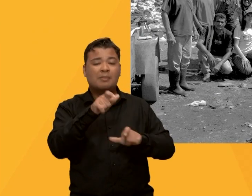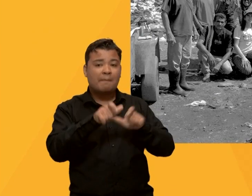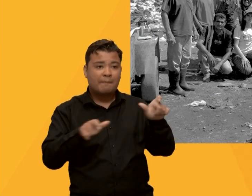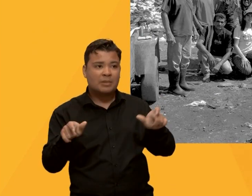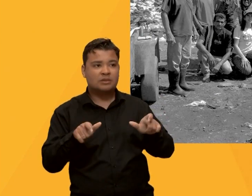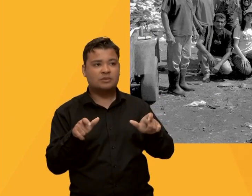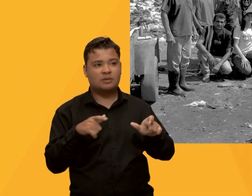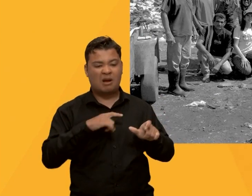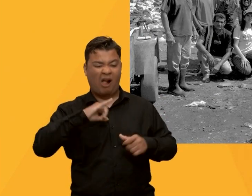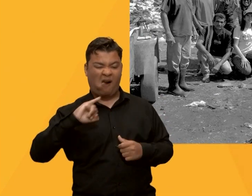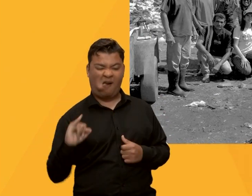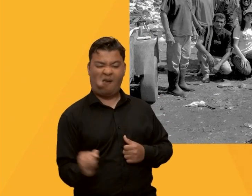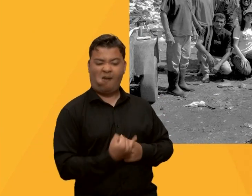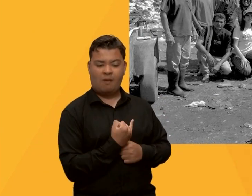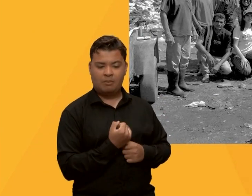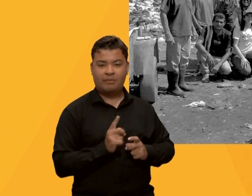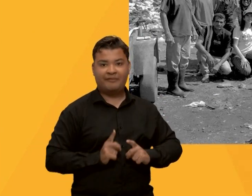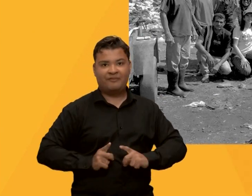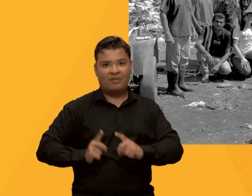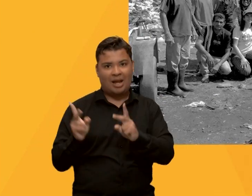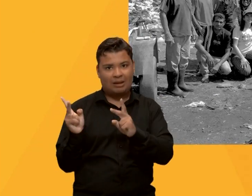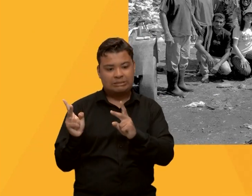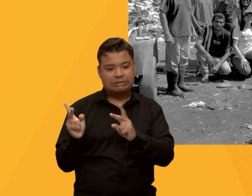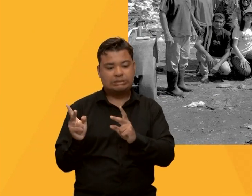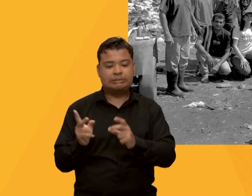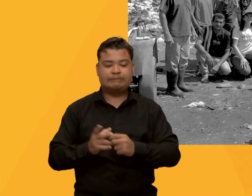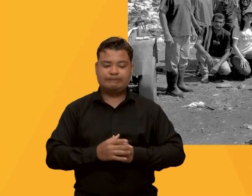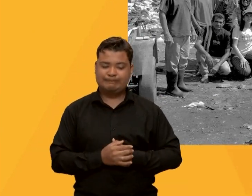material reciclável. Então,